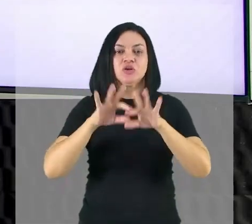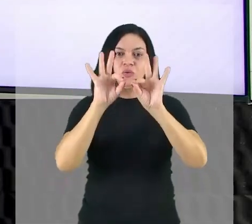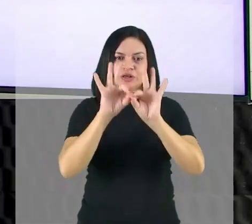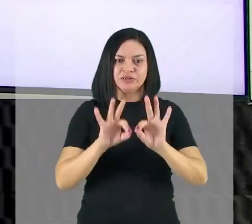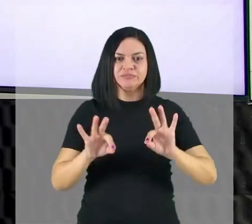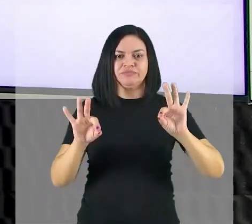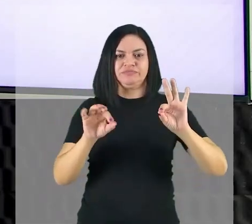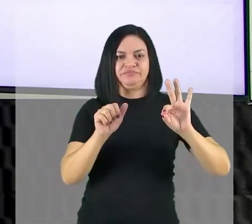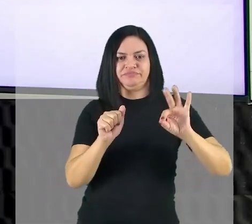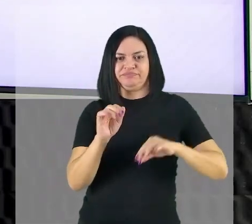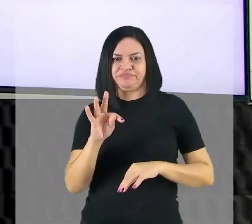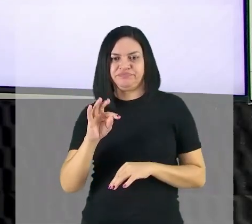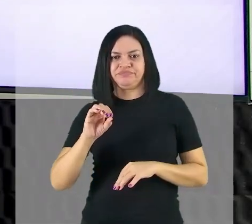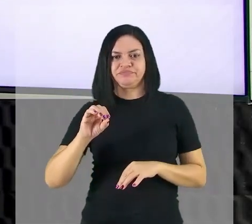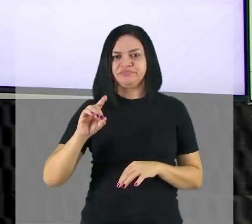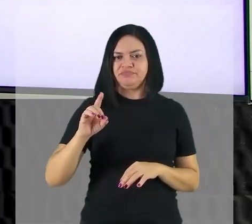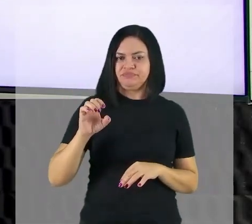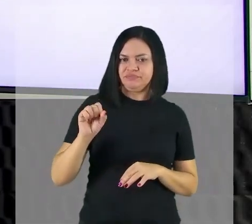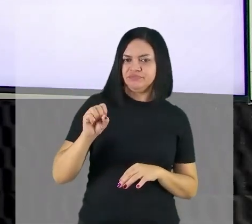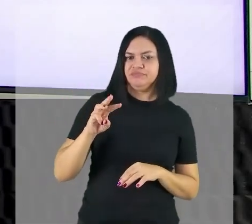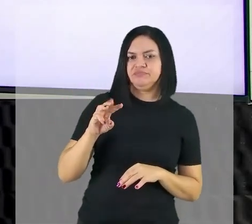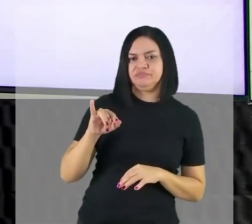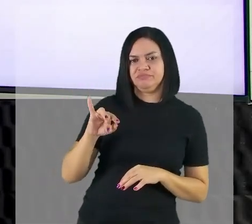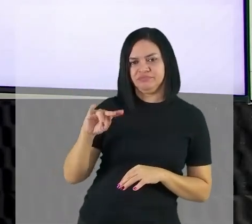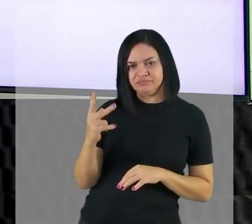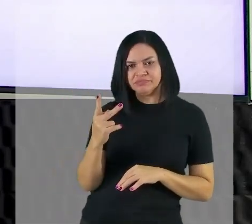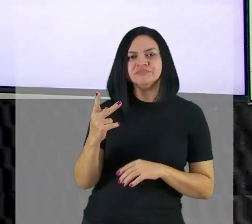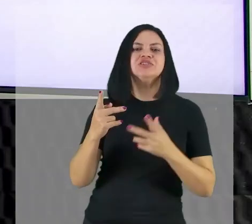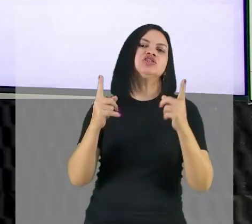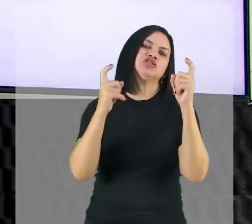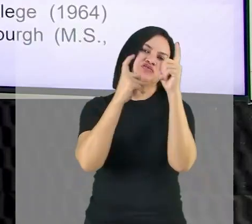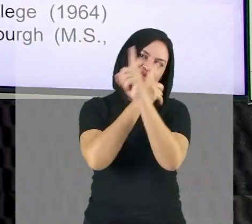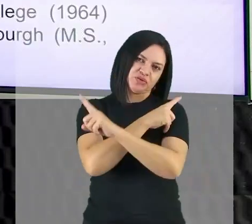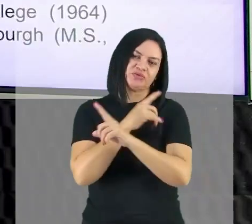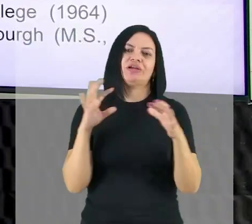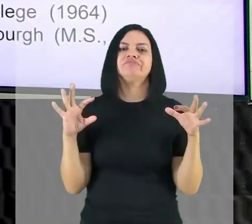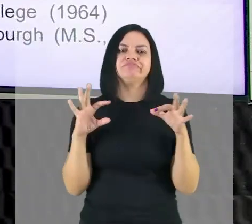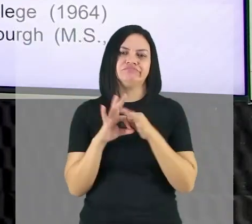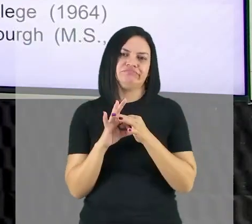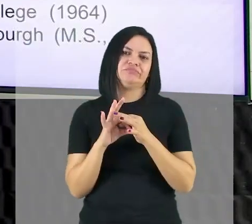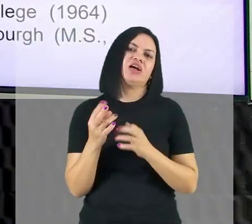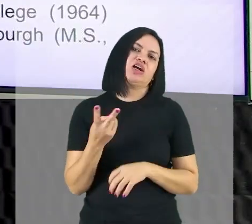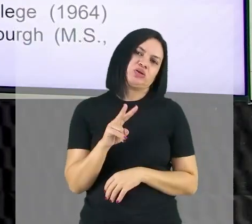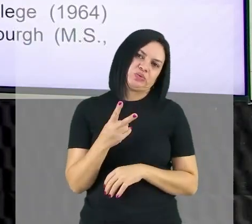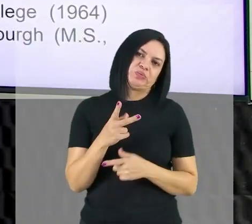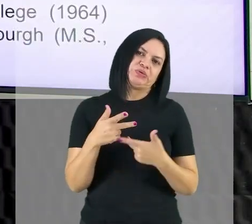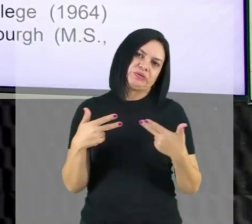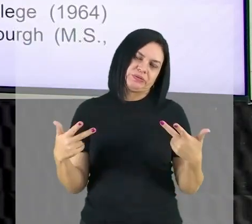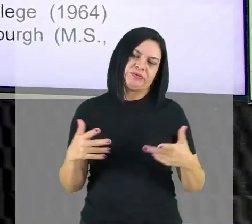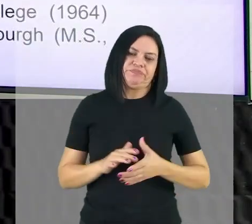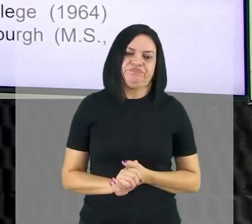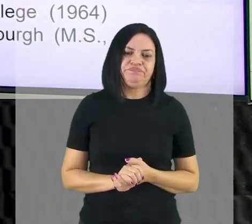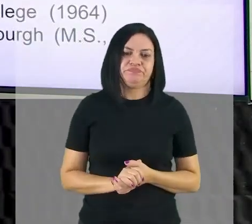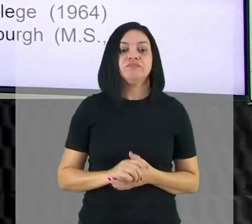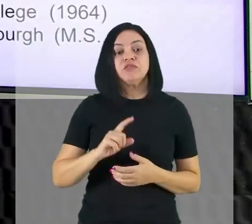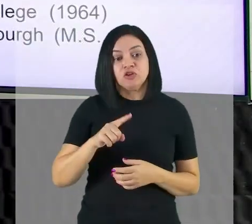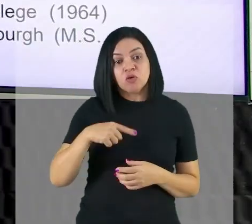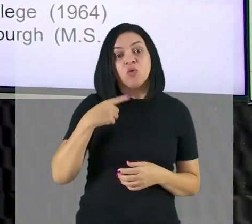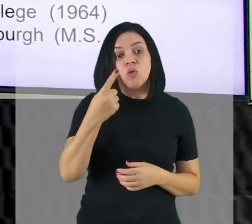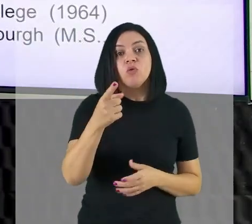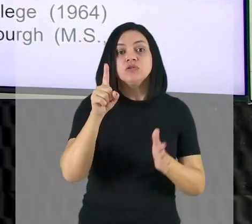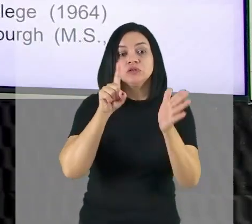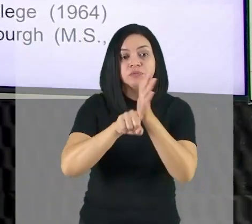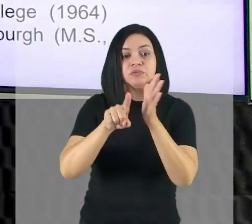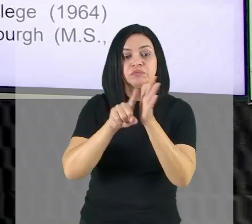expressão at odds with, em inglês, representa essa dificuldade de conciliar as duas coisas. Aqui eu trouxe uma questão